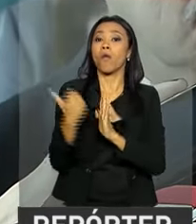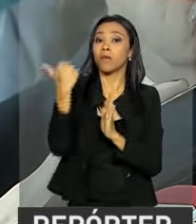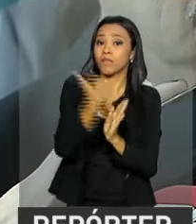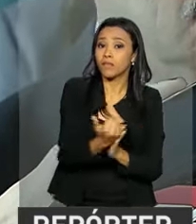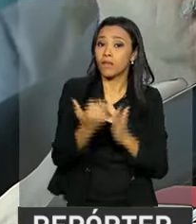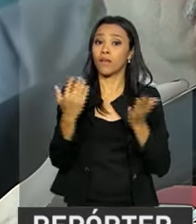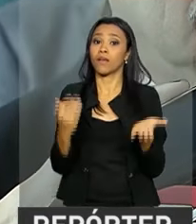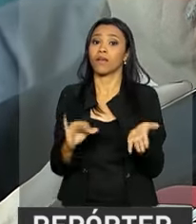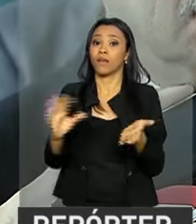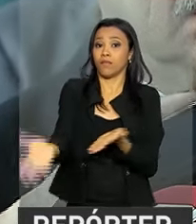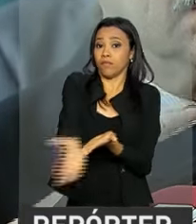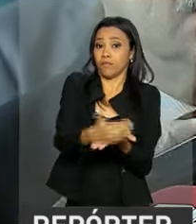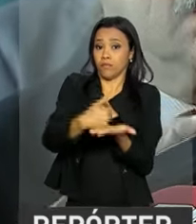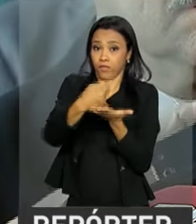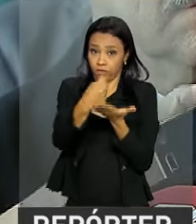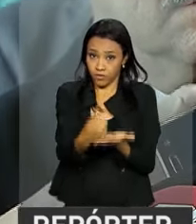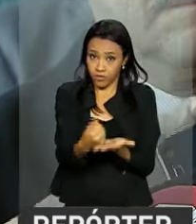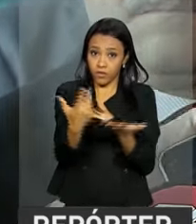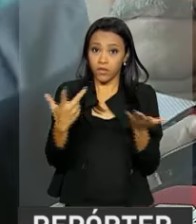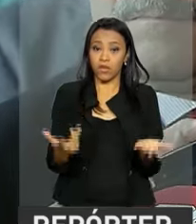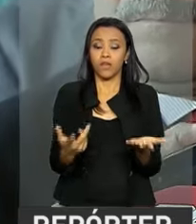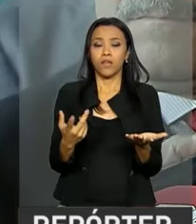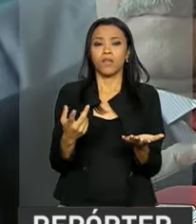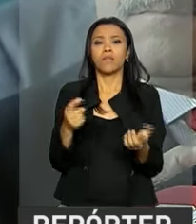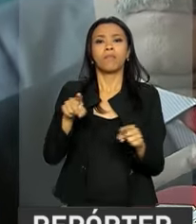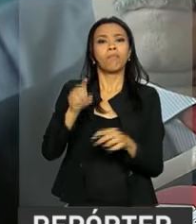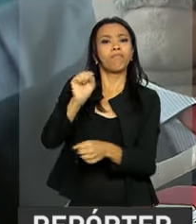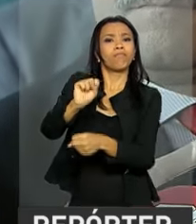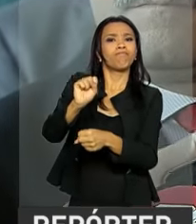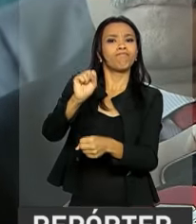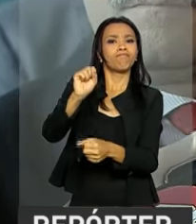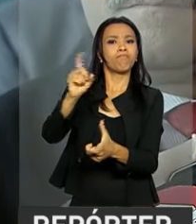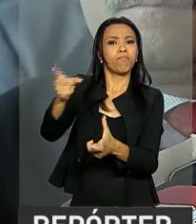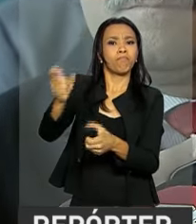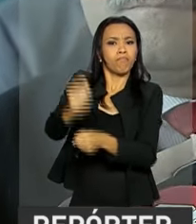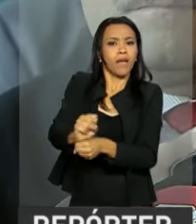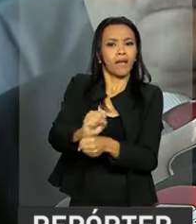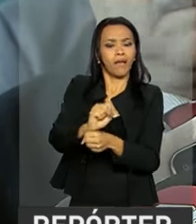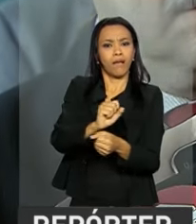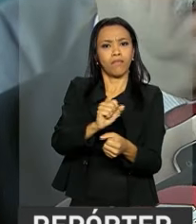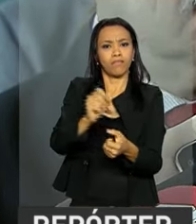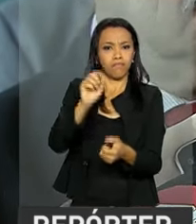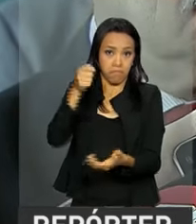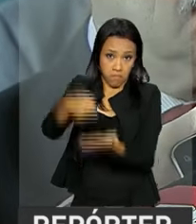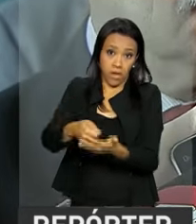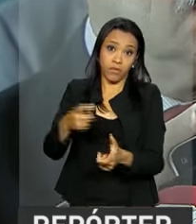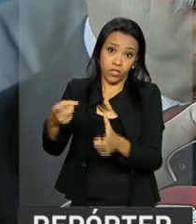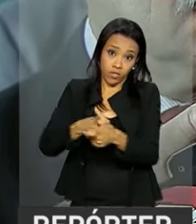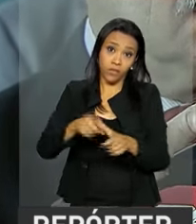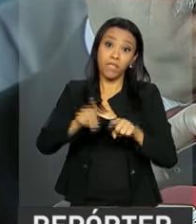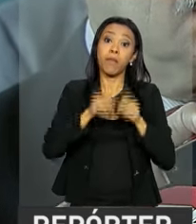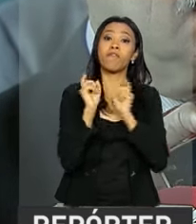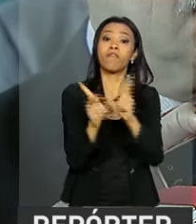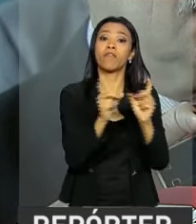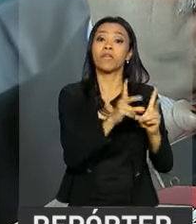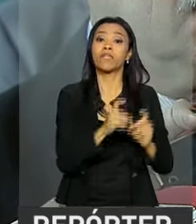de receitas, de suspensão de pagamento de dívida e, em último caso, de venda de ativos